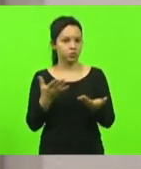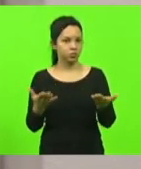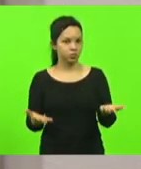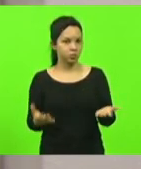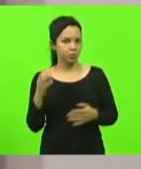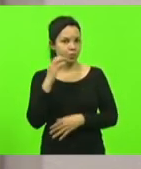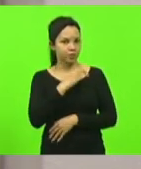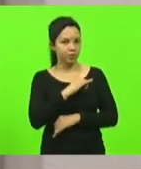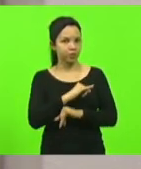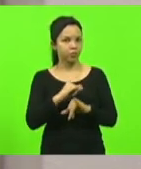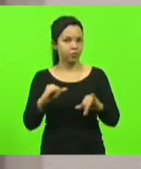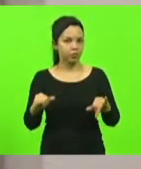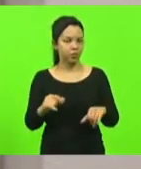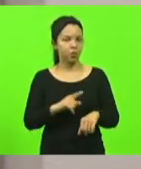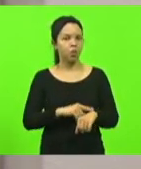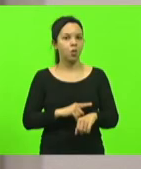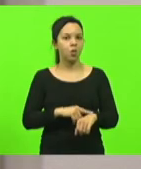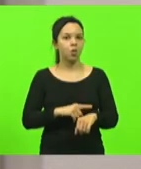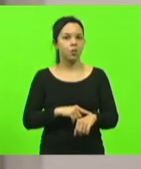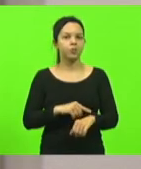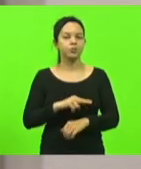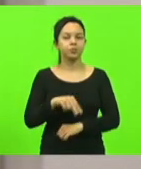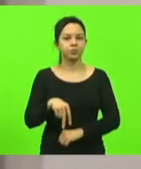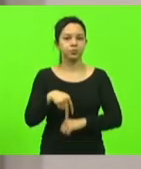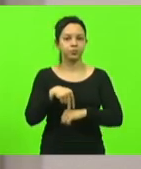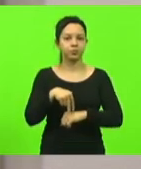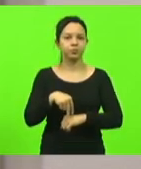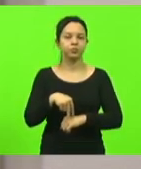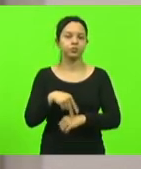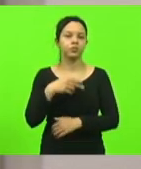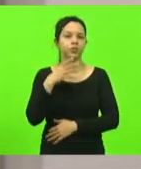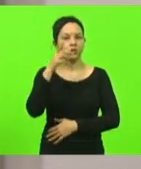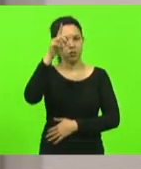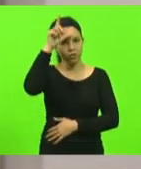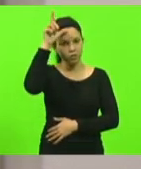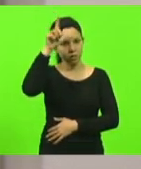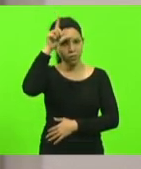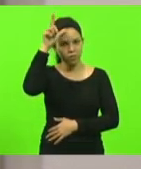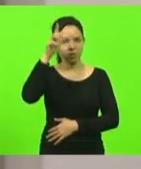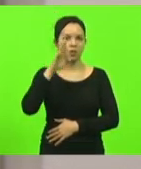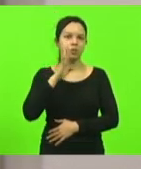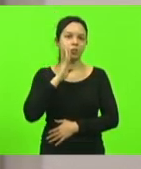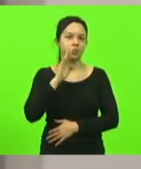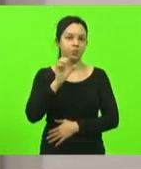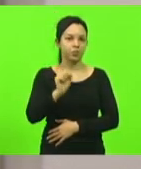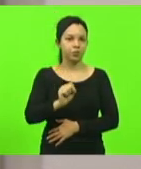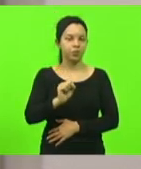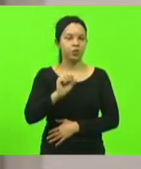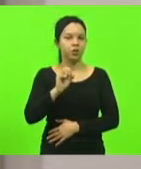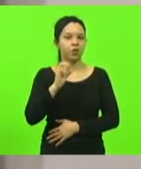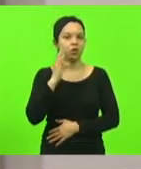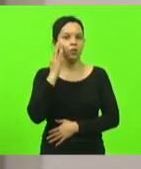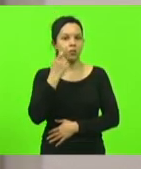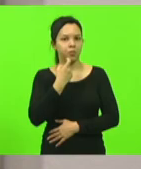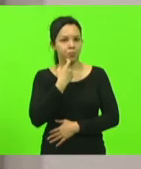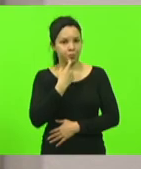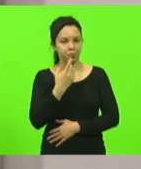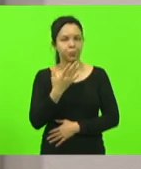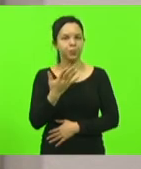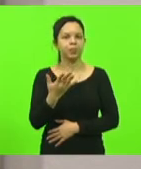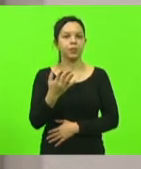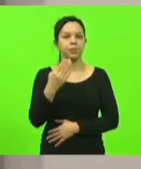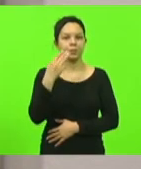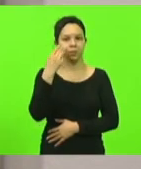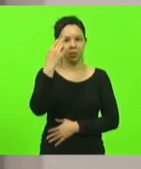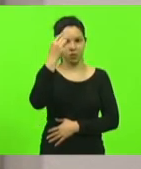Breves comunicações. Fizeram uso da palavra os Srs. Deputados. Sargento Lima, Bruno Souza, Frigo, Maurício Scudlac e a